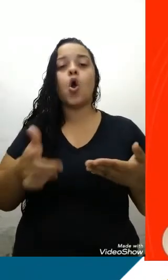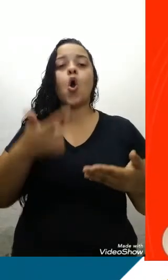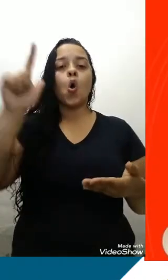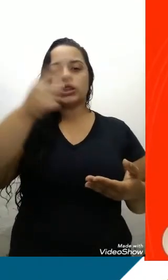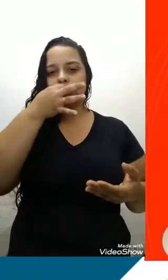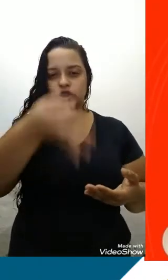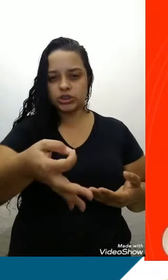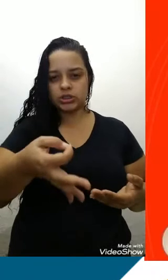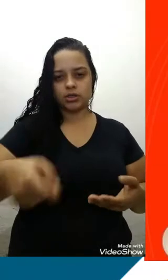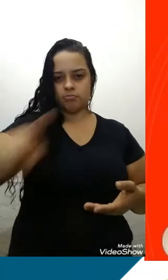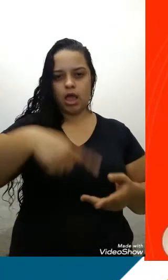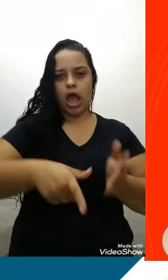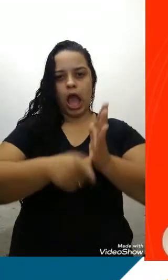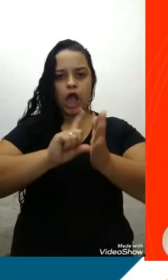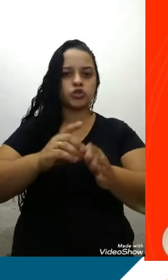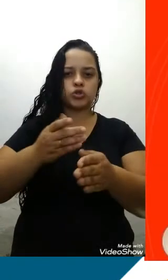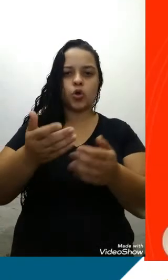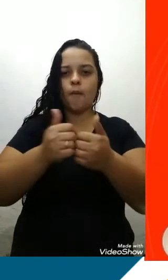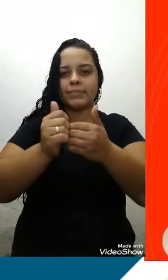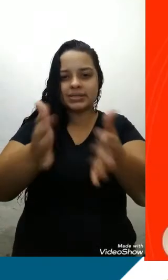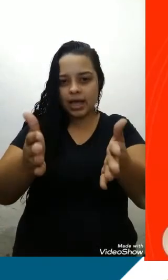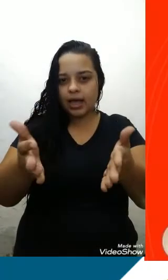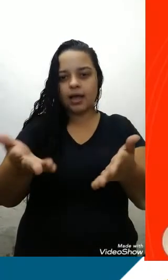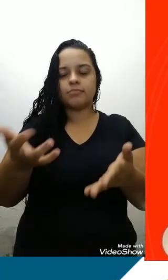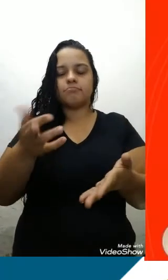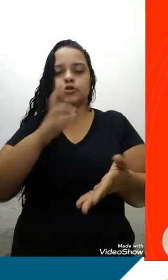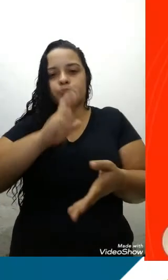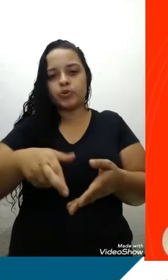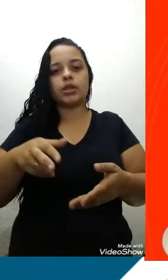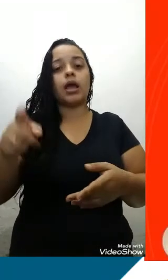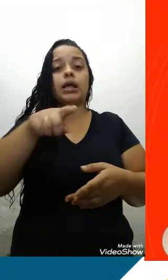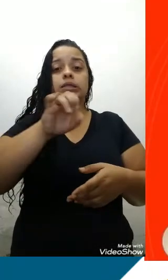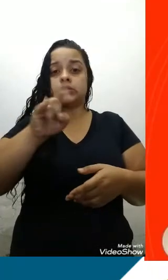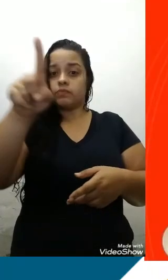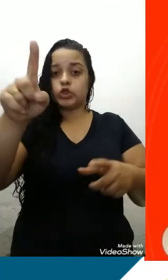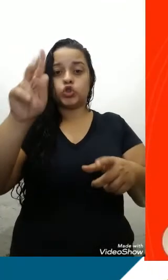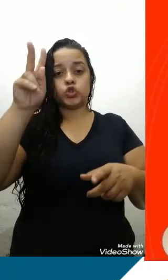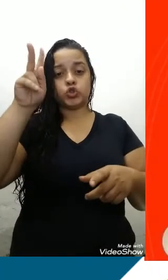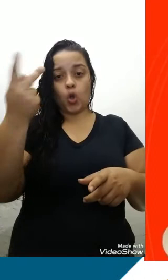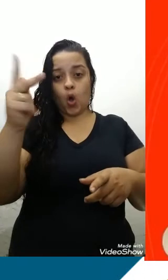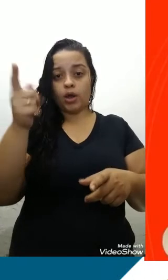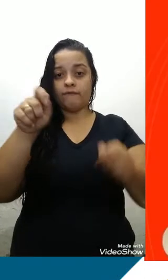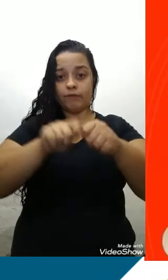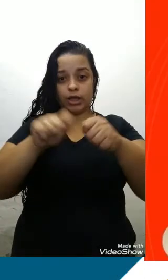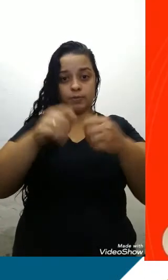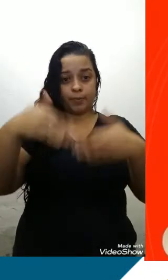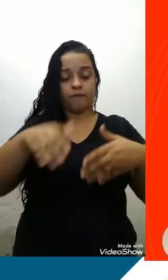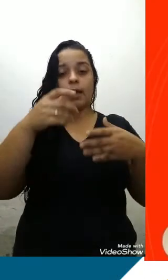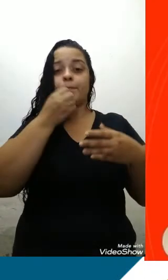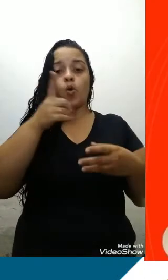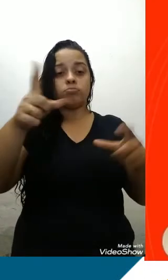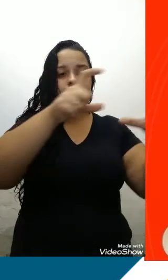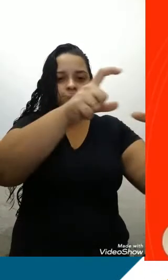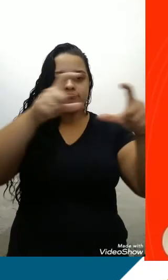que eu quero dar para vocês, antes de começarmos a resolver essa questão, é que quando você pega uma questão de história, é importante sublinhar